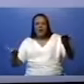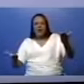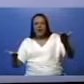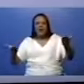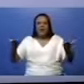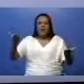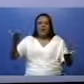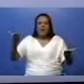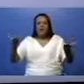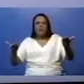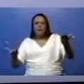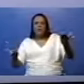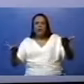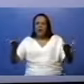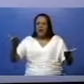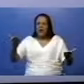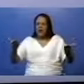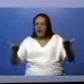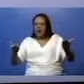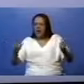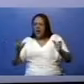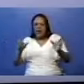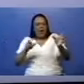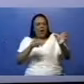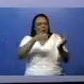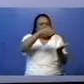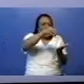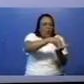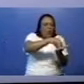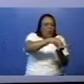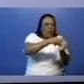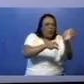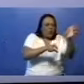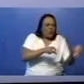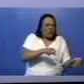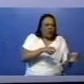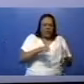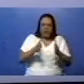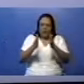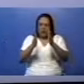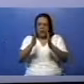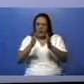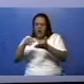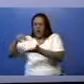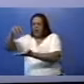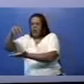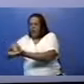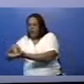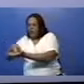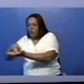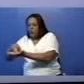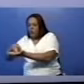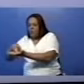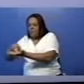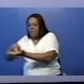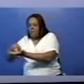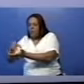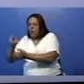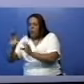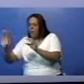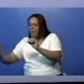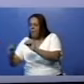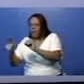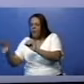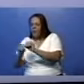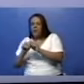sujeito e do predicado, né? Então, eu tenho que olhar para o verbo em relação ao sujeito. Por